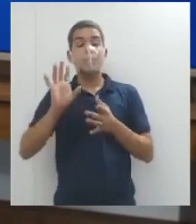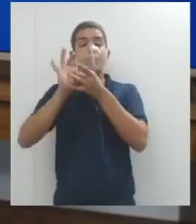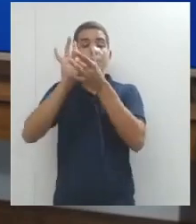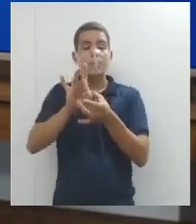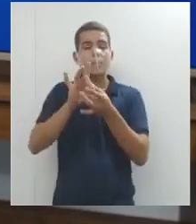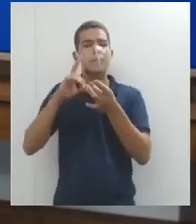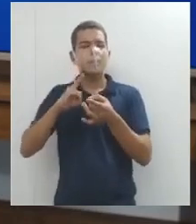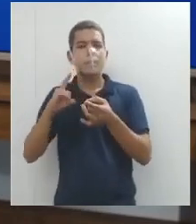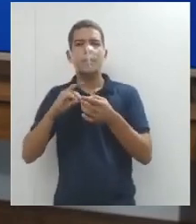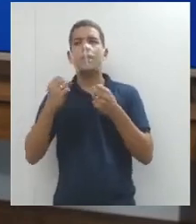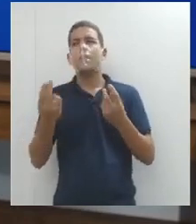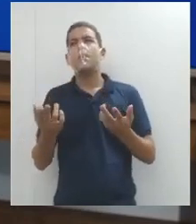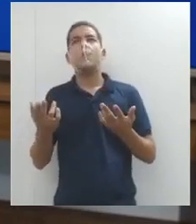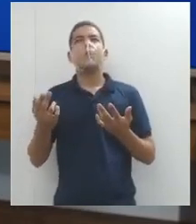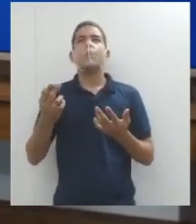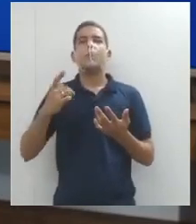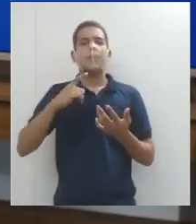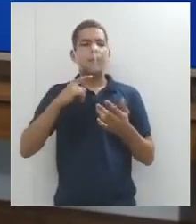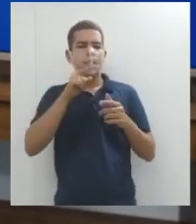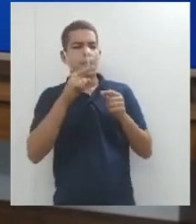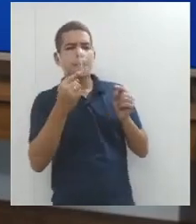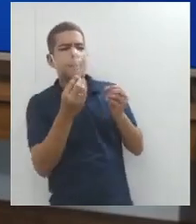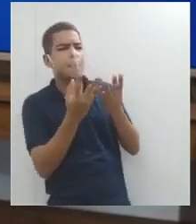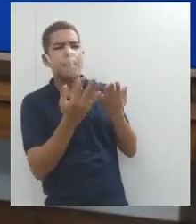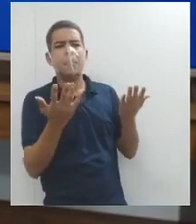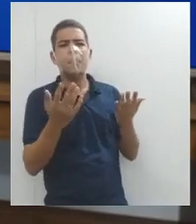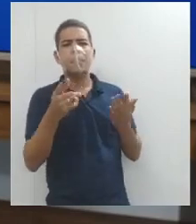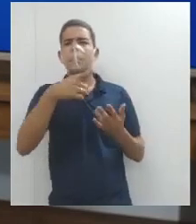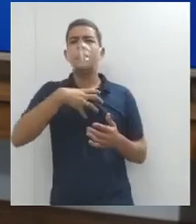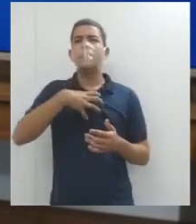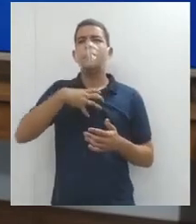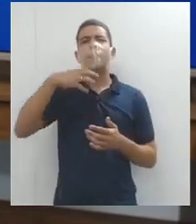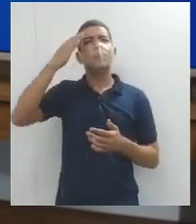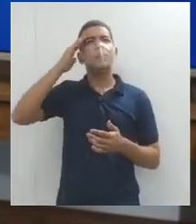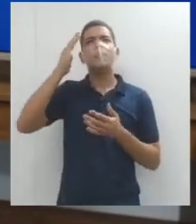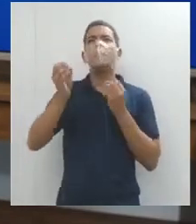dessa palavra, a função desse termo, o sentido